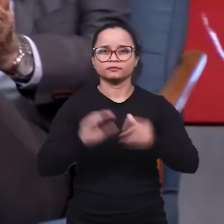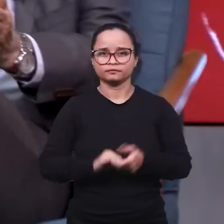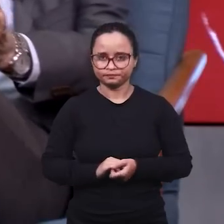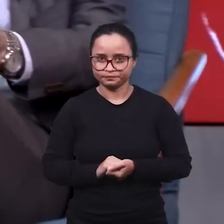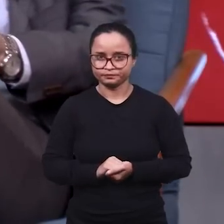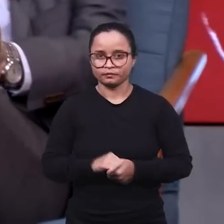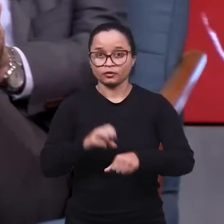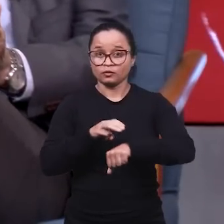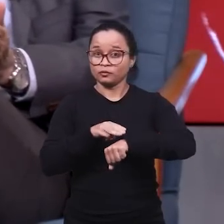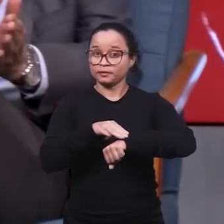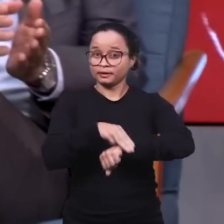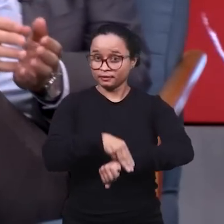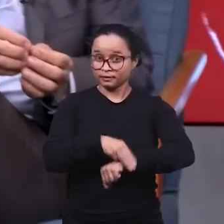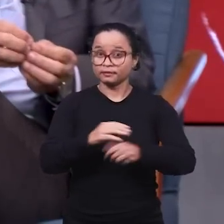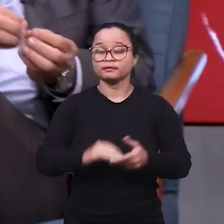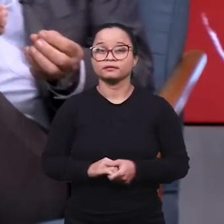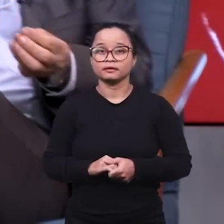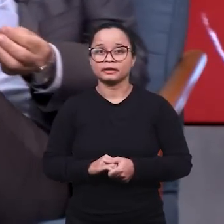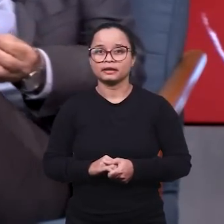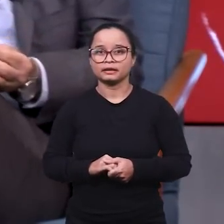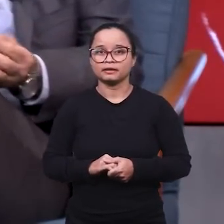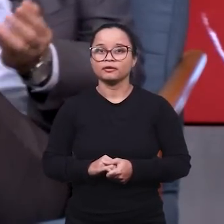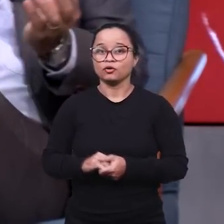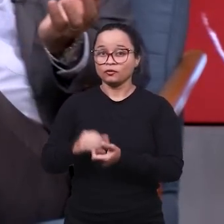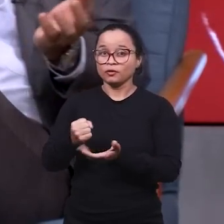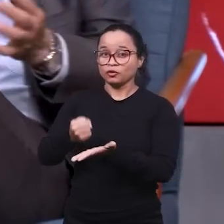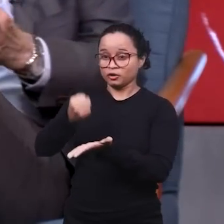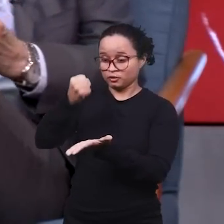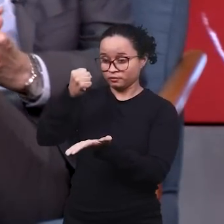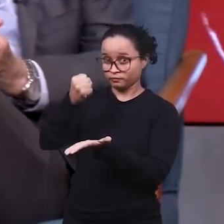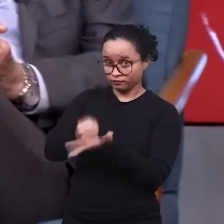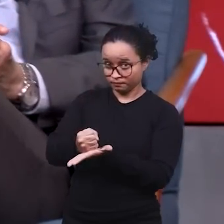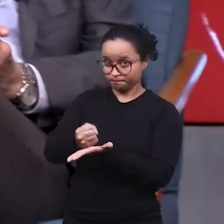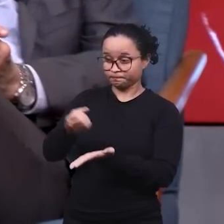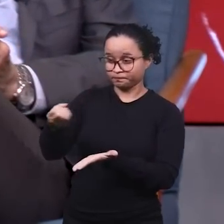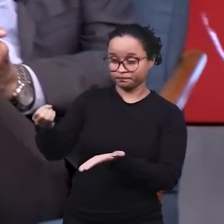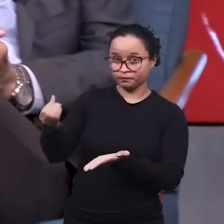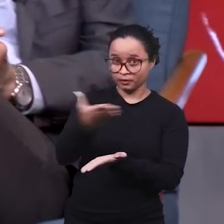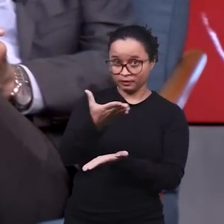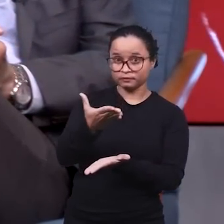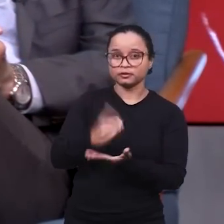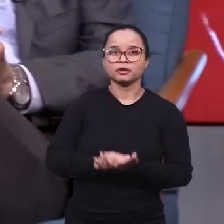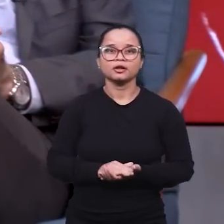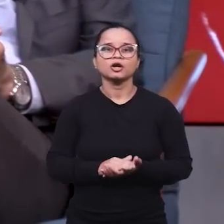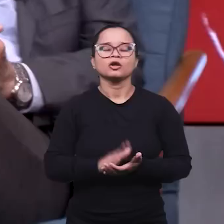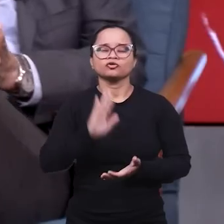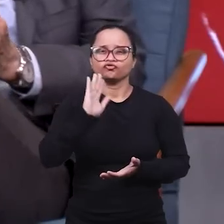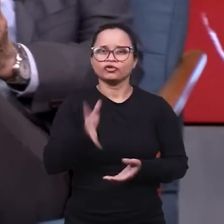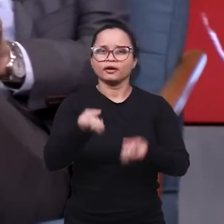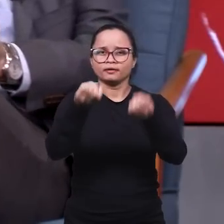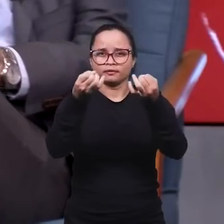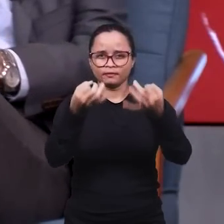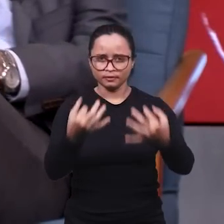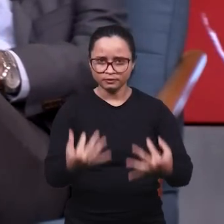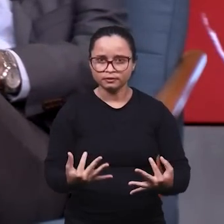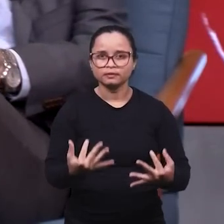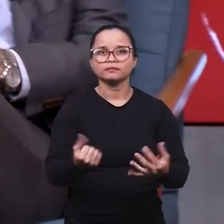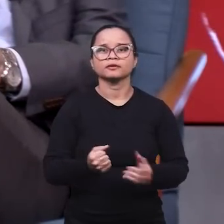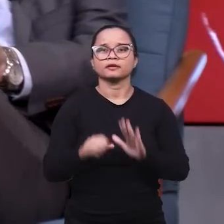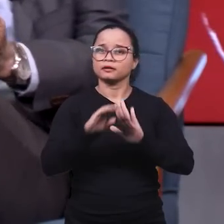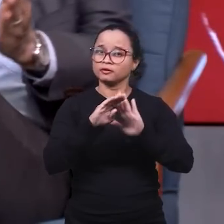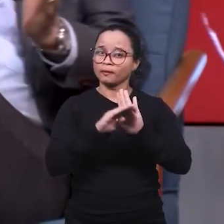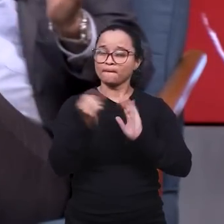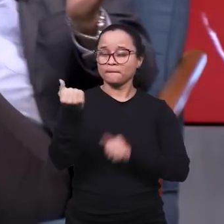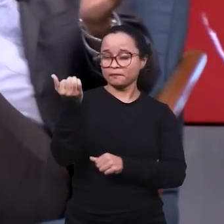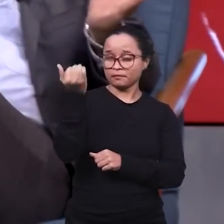ele veio da origem do novo pacto. Nós falamos sobre isso no programa anterior. Se ele provém do novo